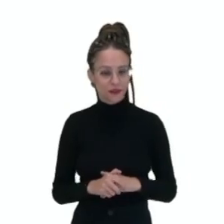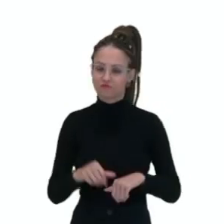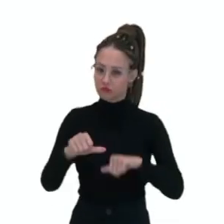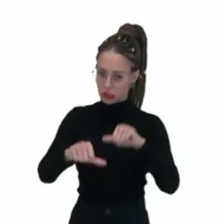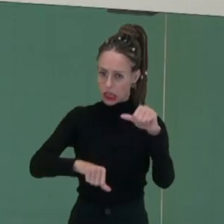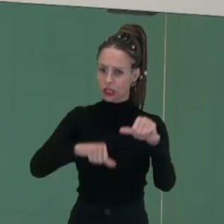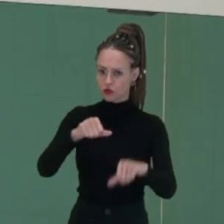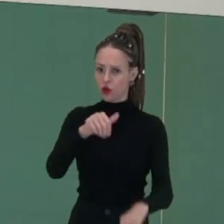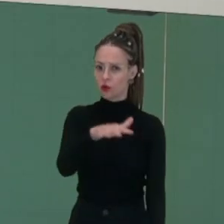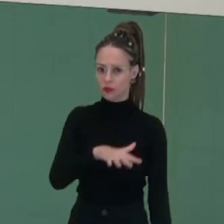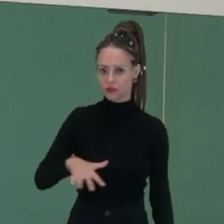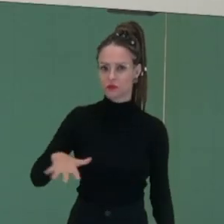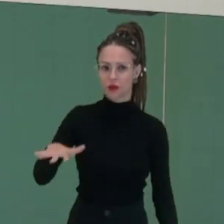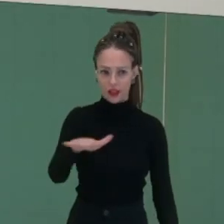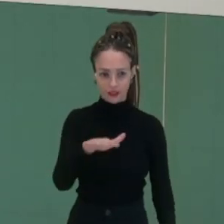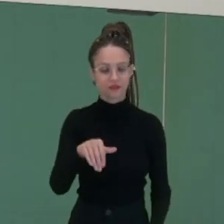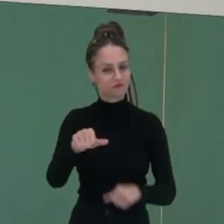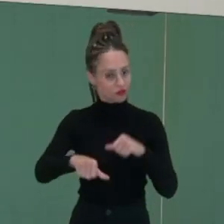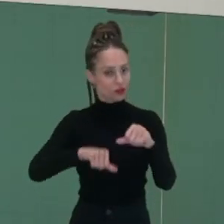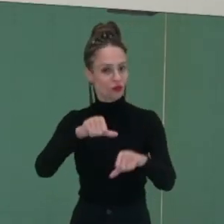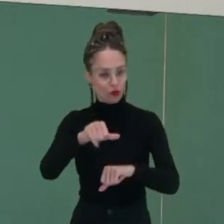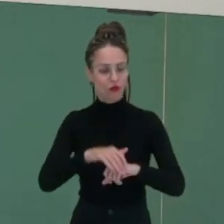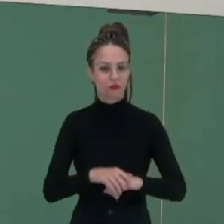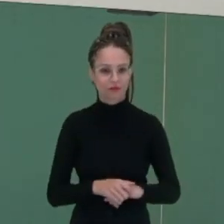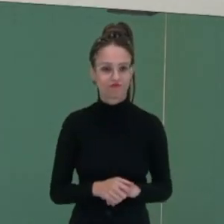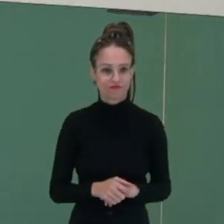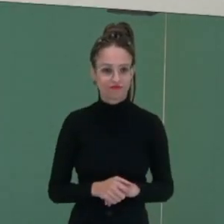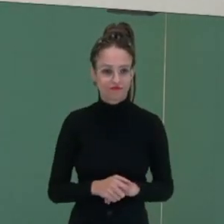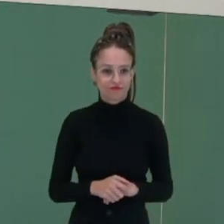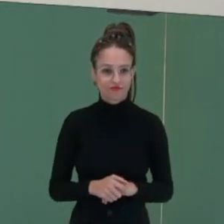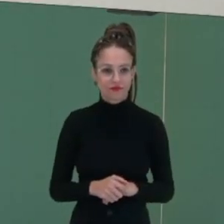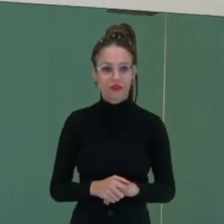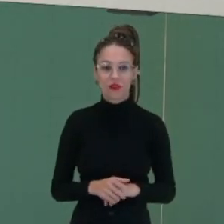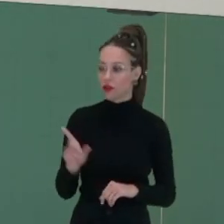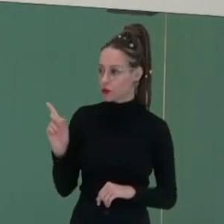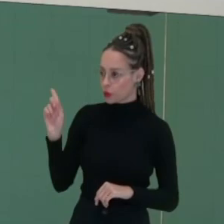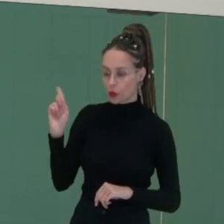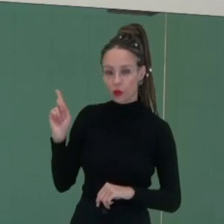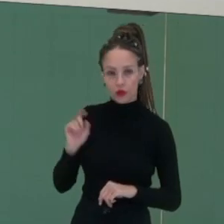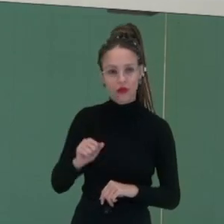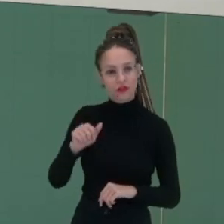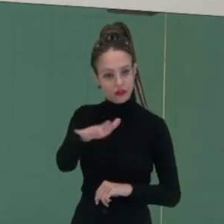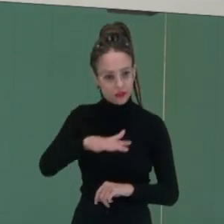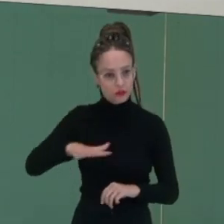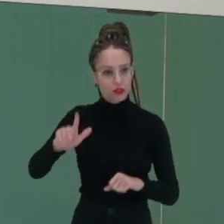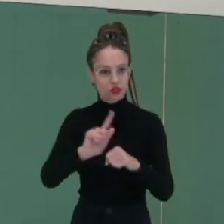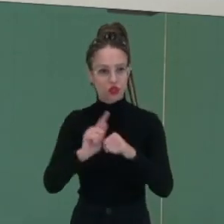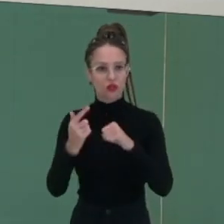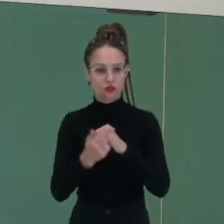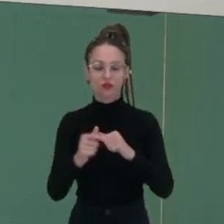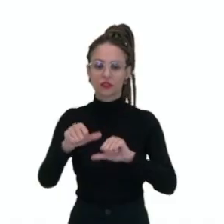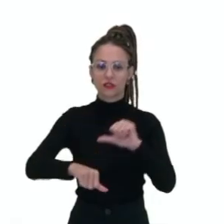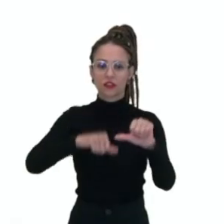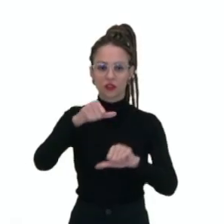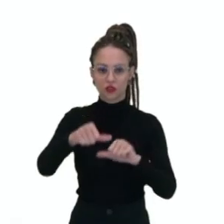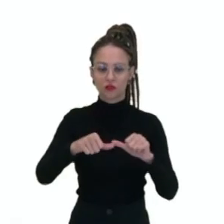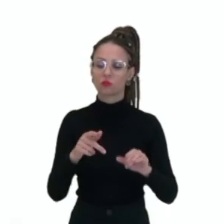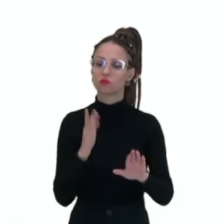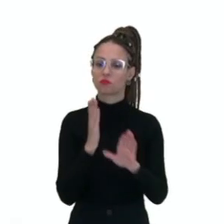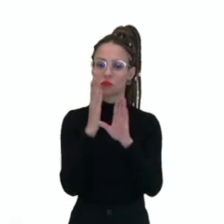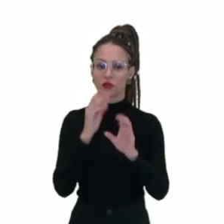o espaço? Transforma, né? Aqui no caso, o espaço geográfico, porque foi transformado pelas